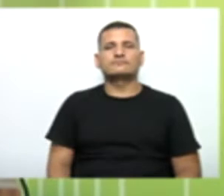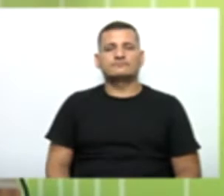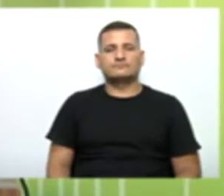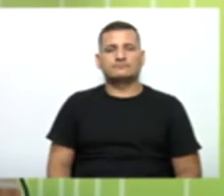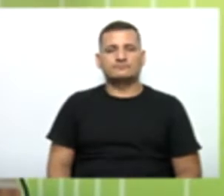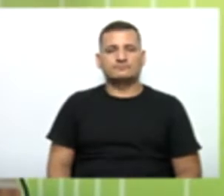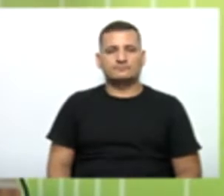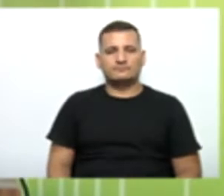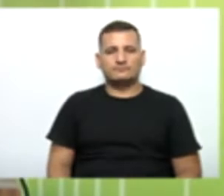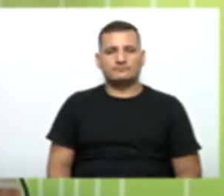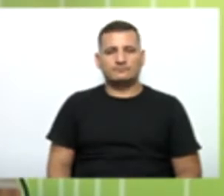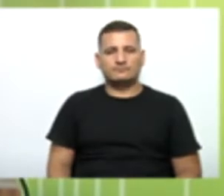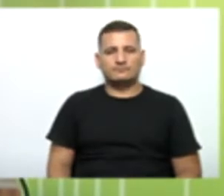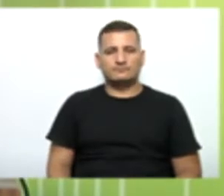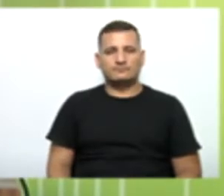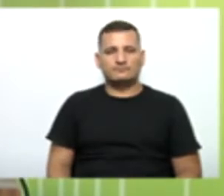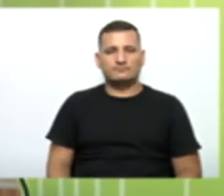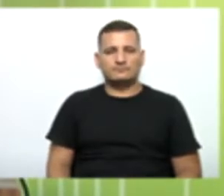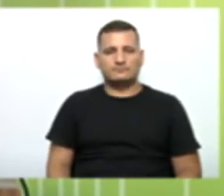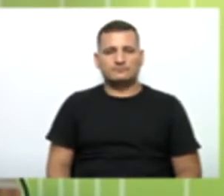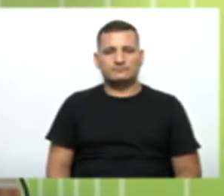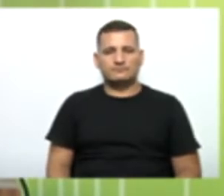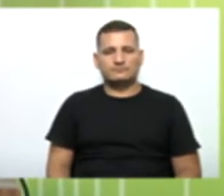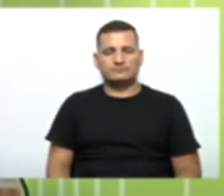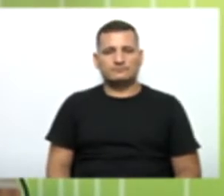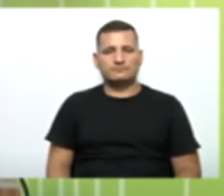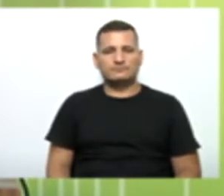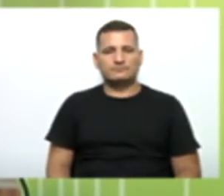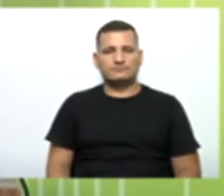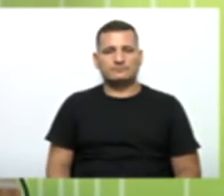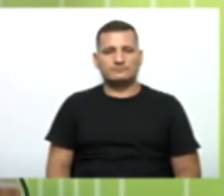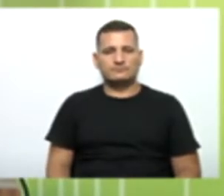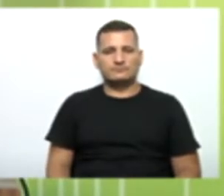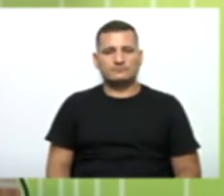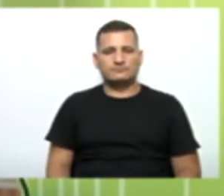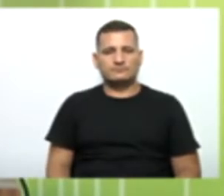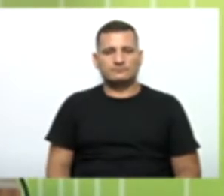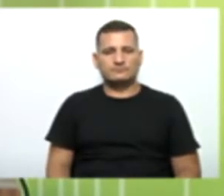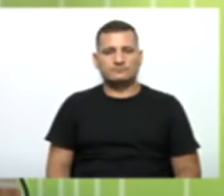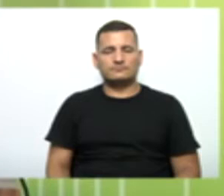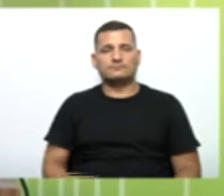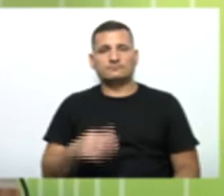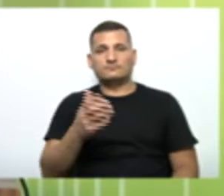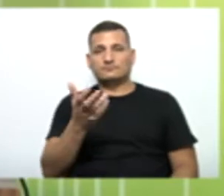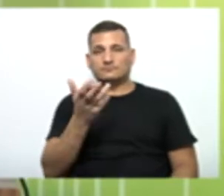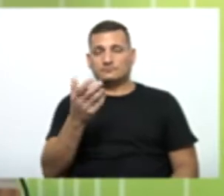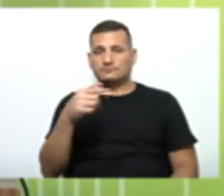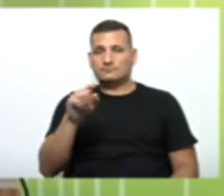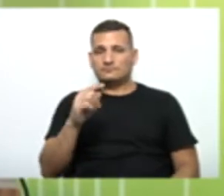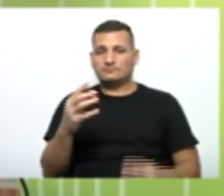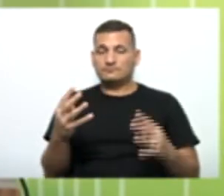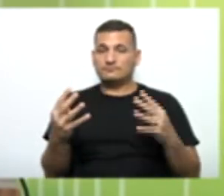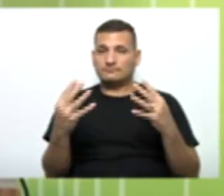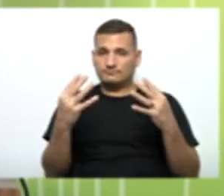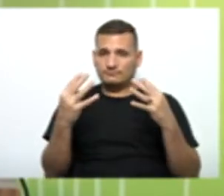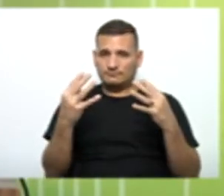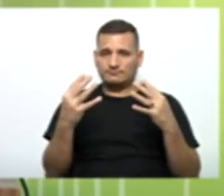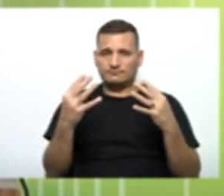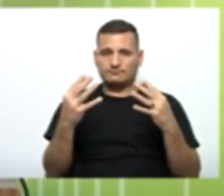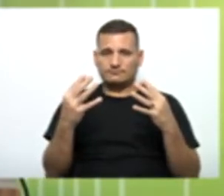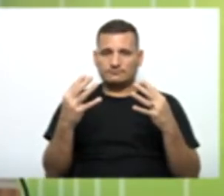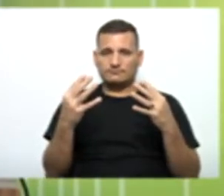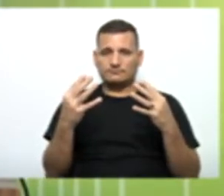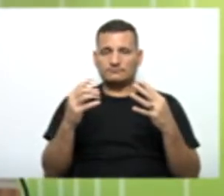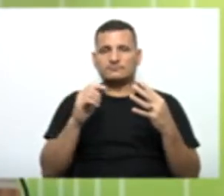sistema. Fechou? Tranquilo, né, pessoal? Vamos lá. E aí eu quero que vocês prestem muita atenção